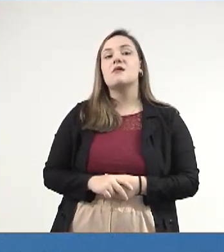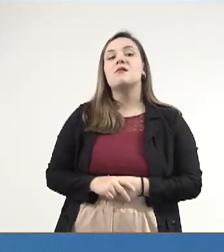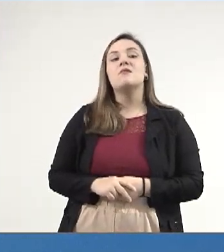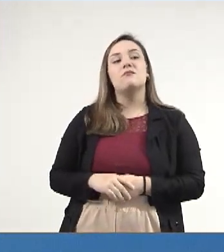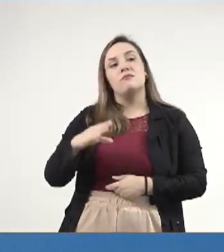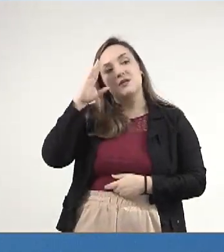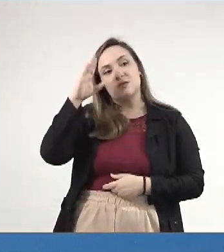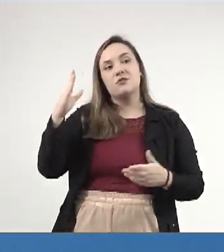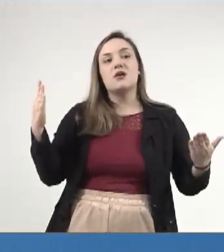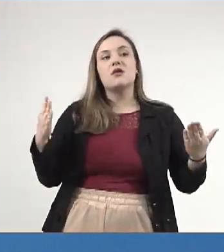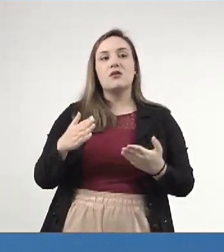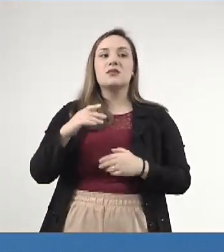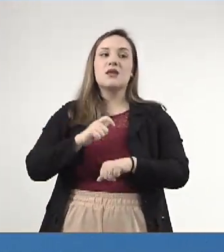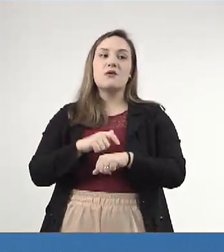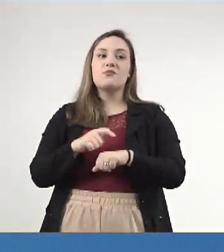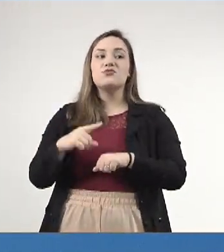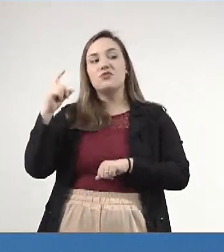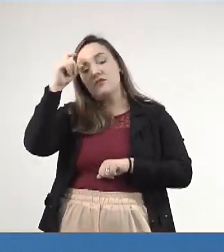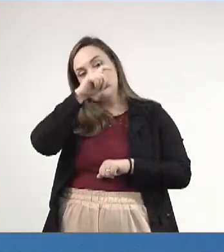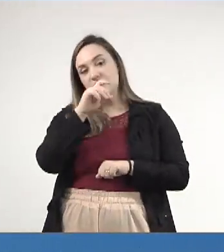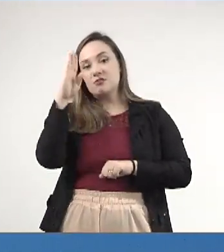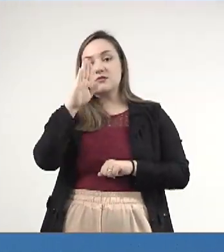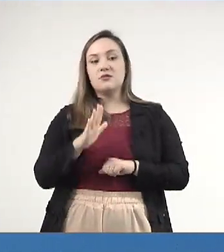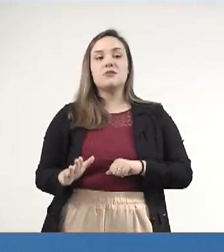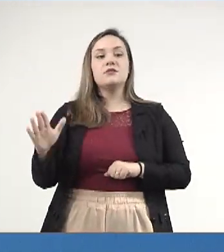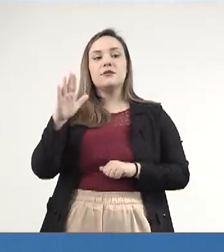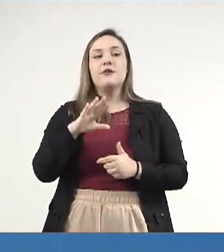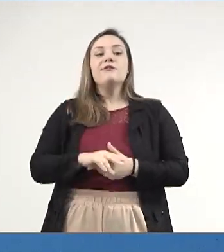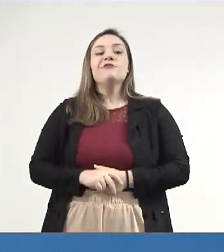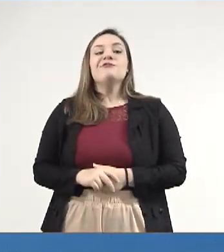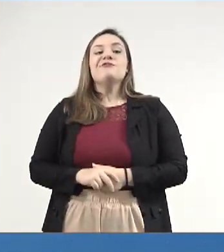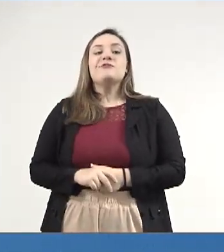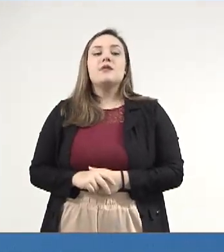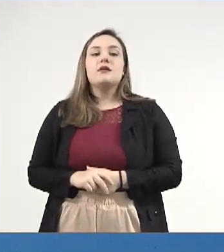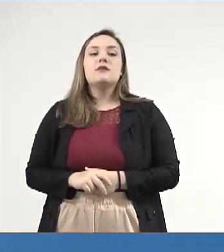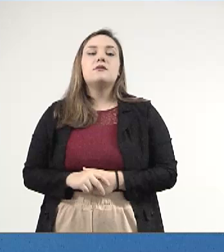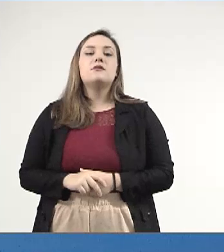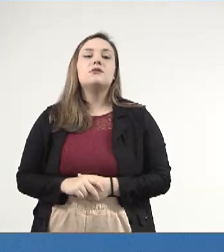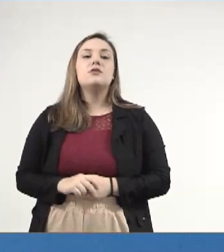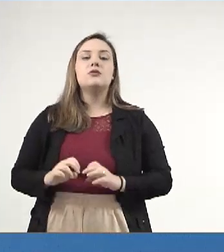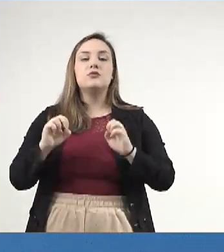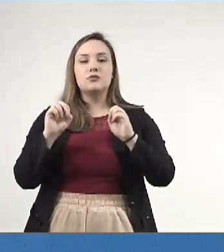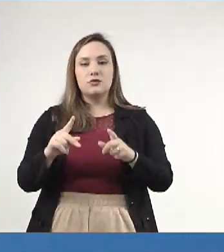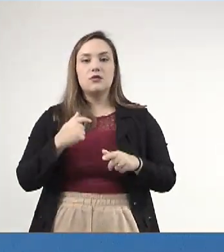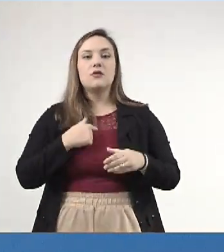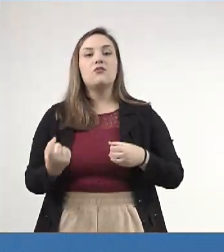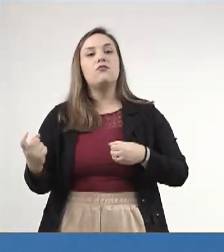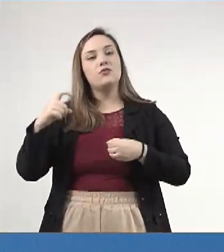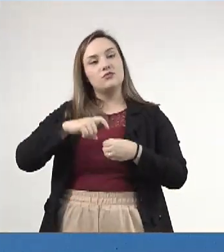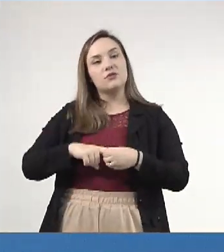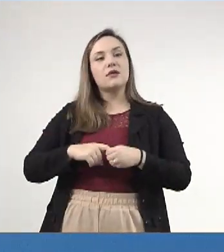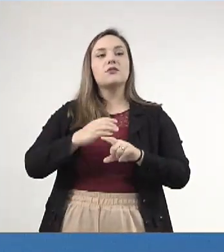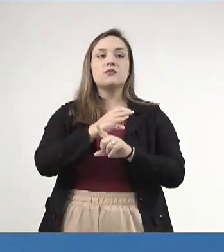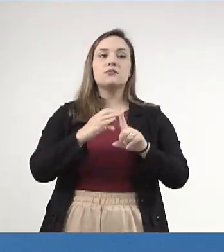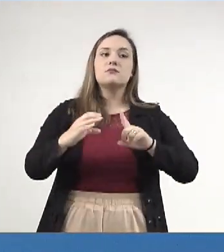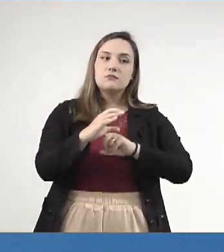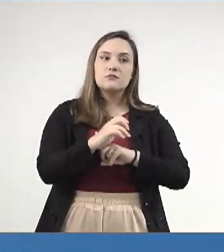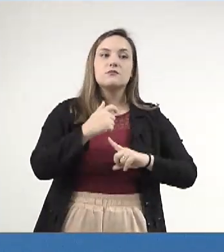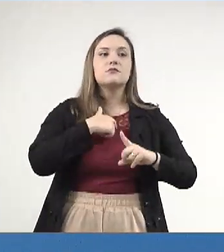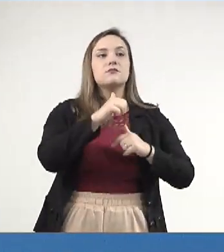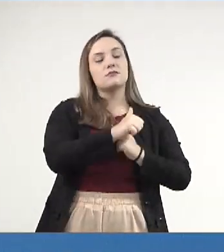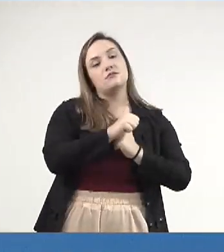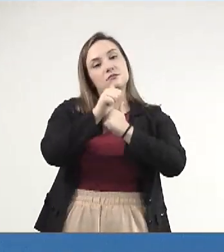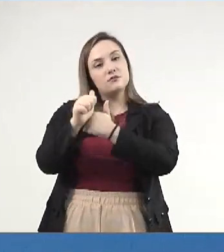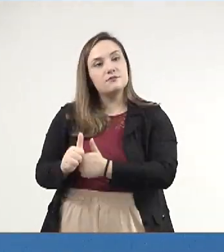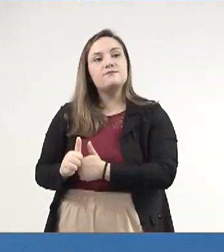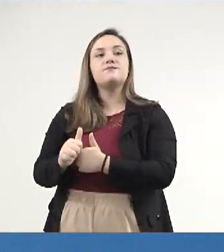de tensão nacional. E depois disso, retornei à comunidade por algumas vezes, acompanhando o Dr. Marco